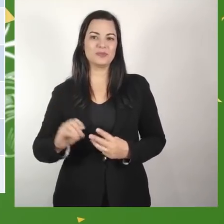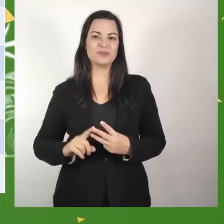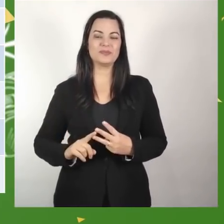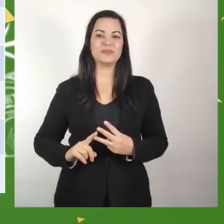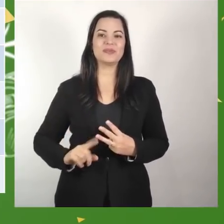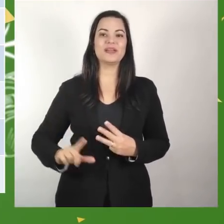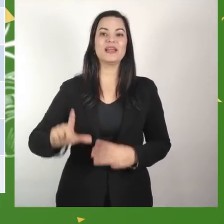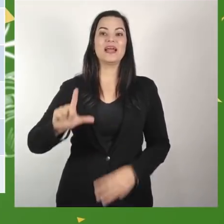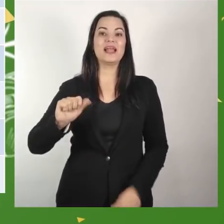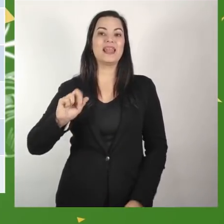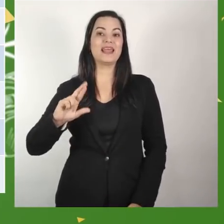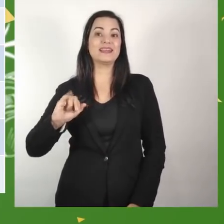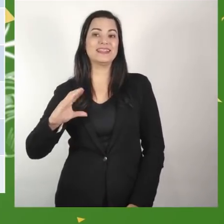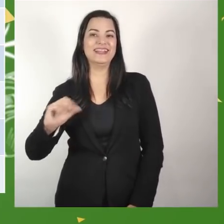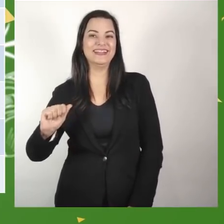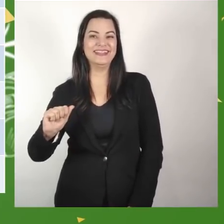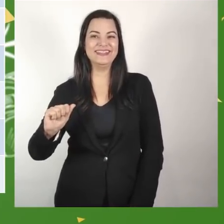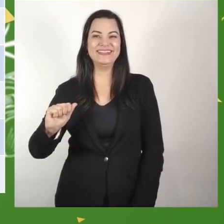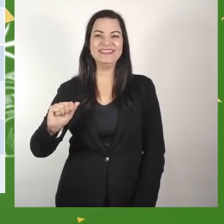cambito,